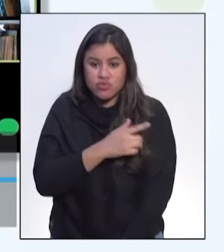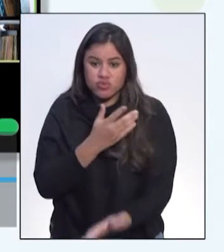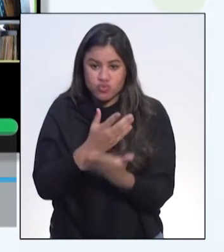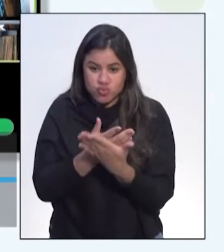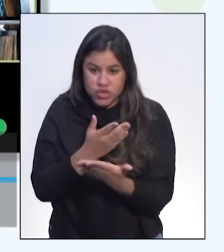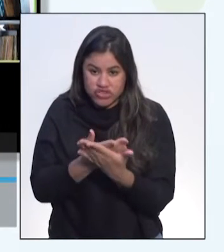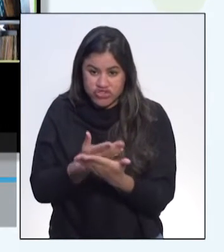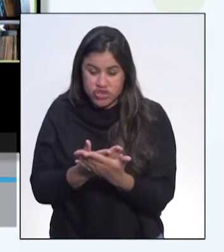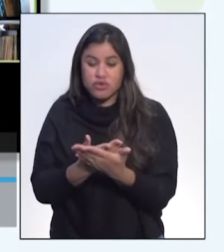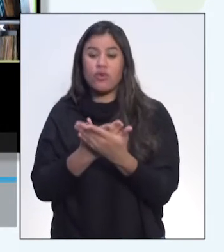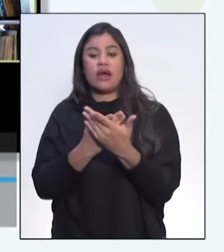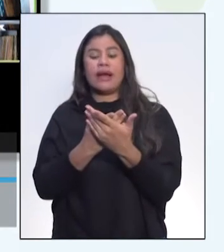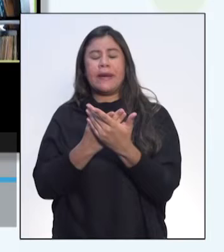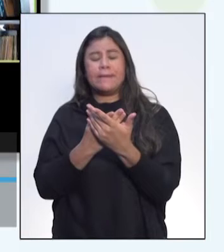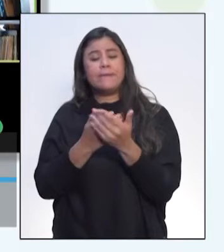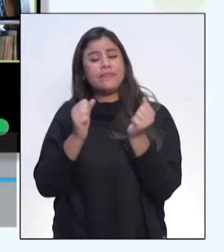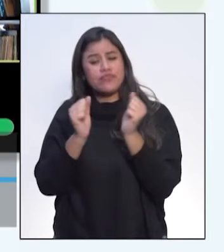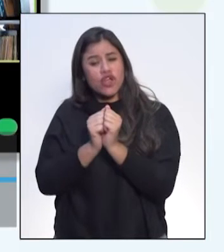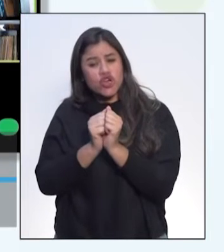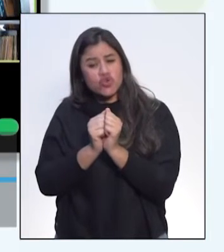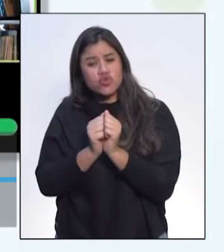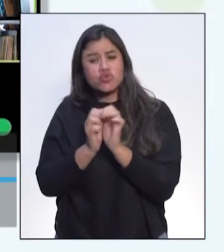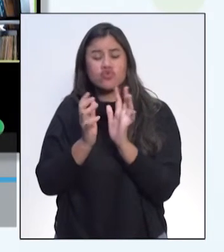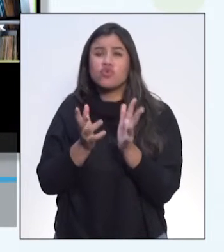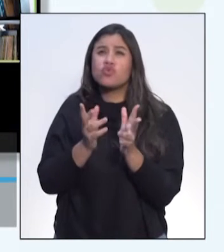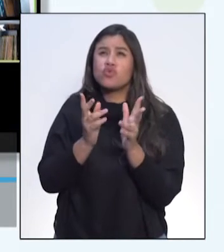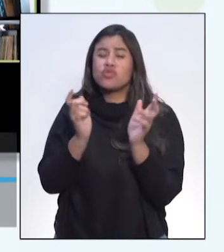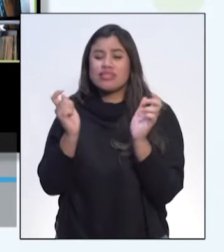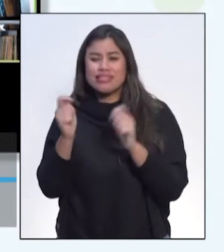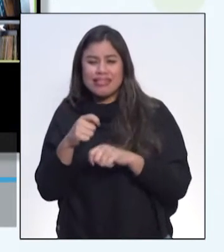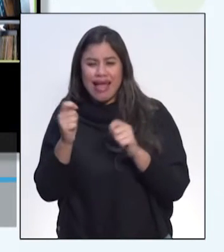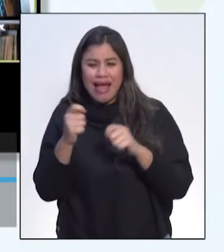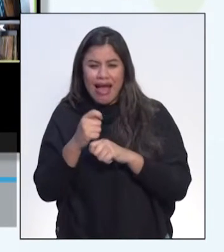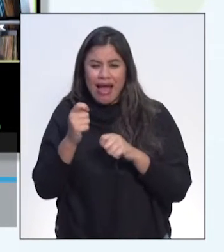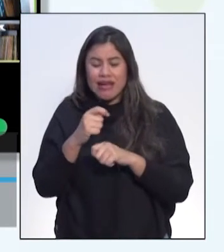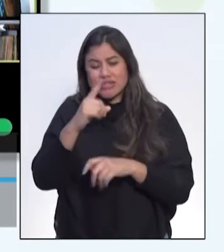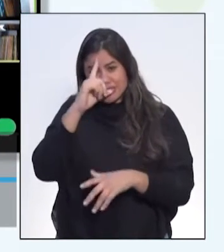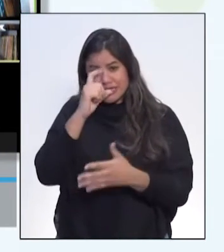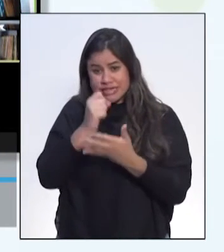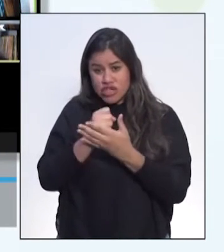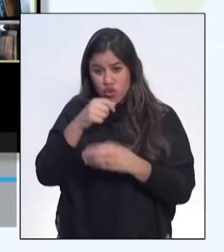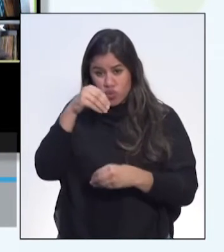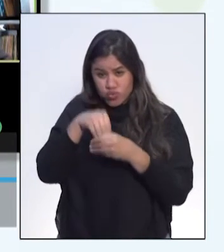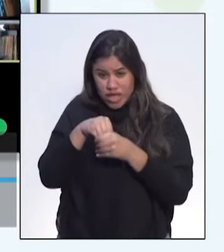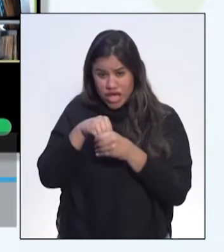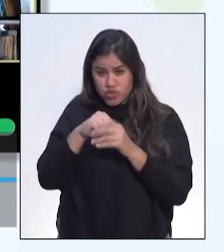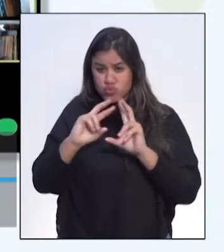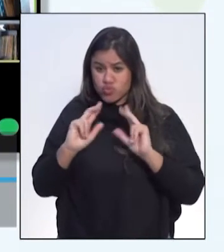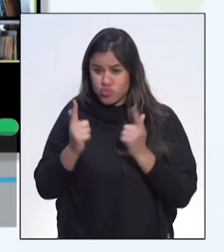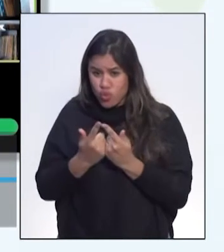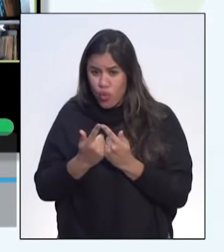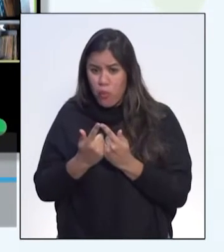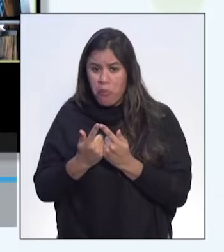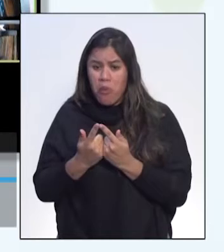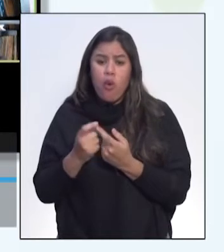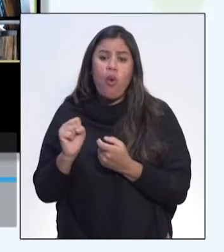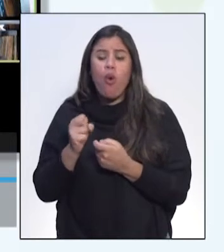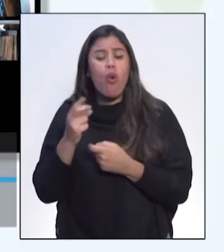saída, né? Mas será que eles só conseguem participar dessas tomadas de decisão estando dentro do grêmio estudantil?